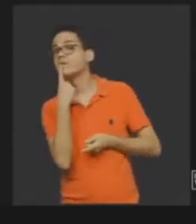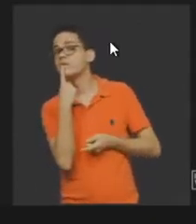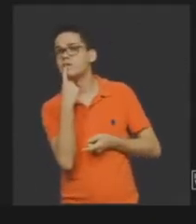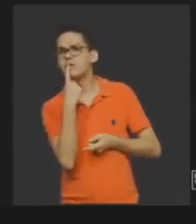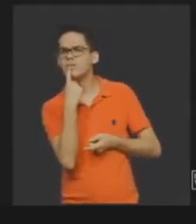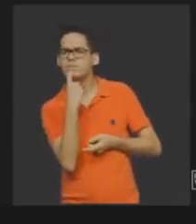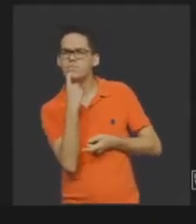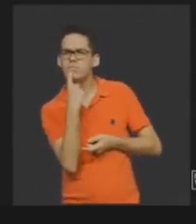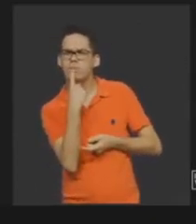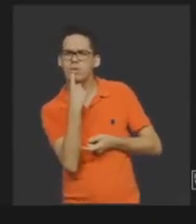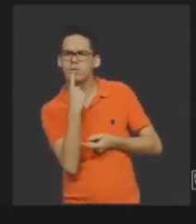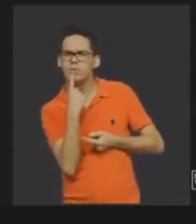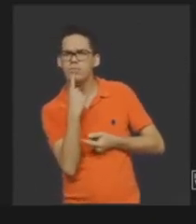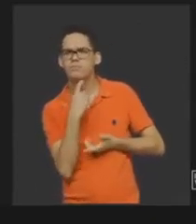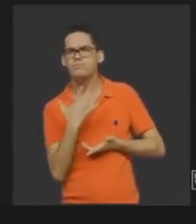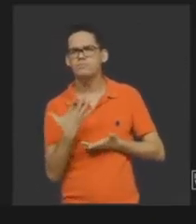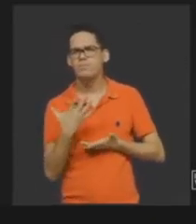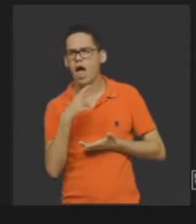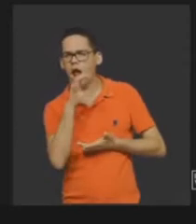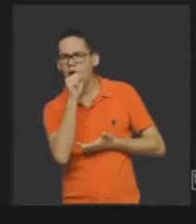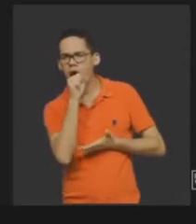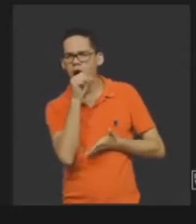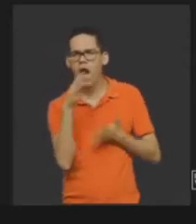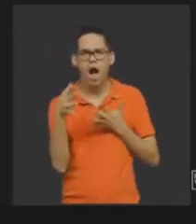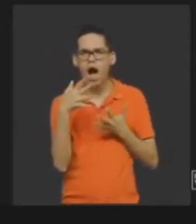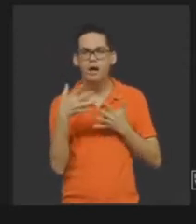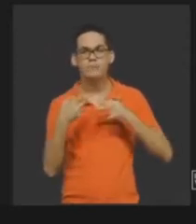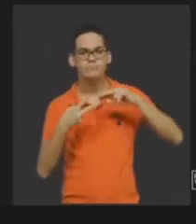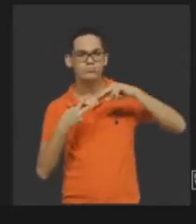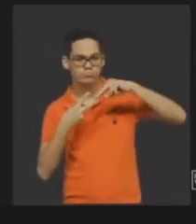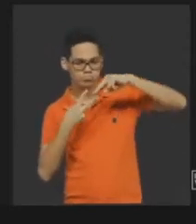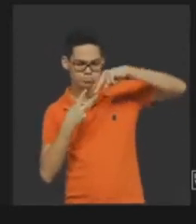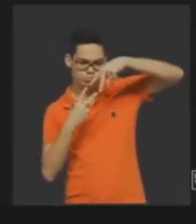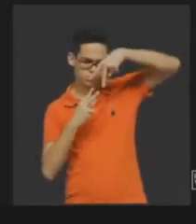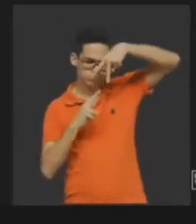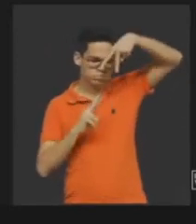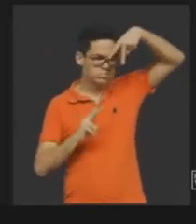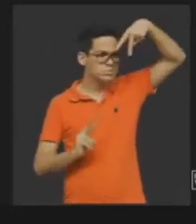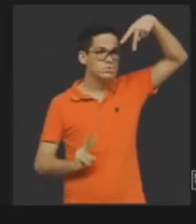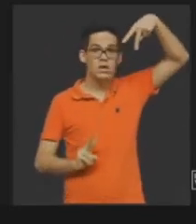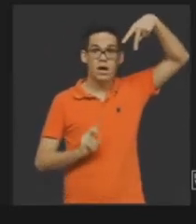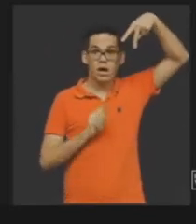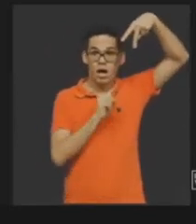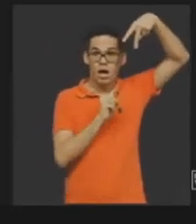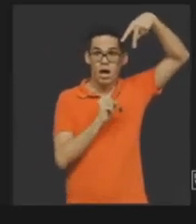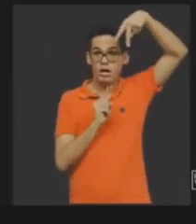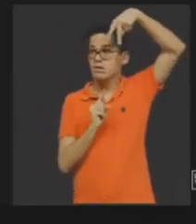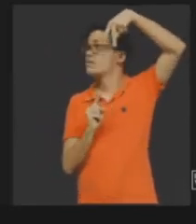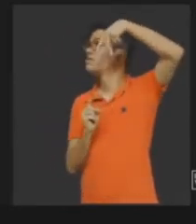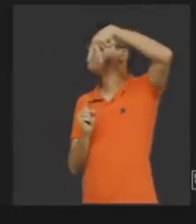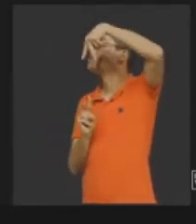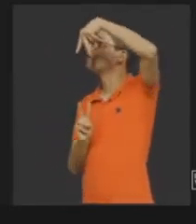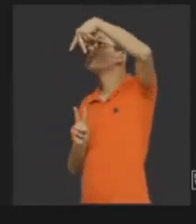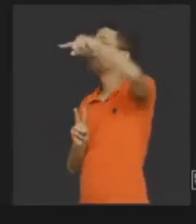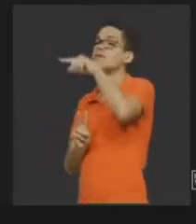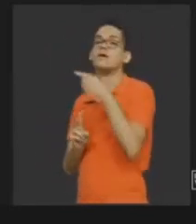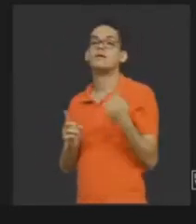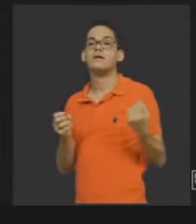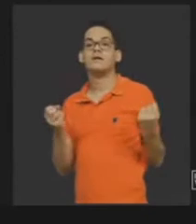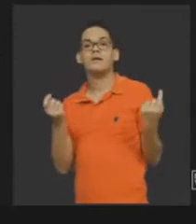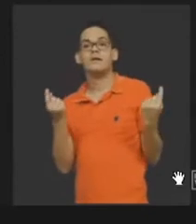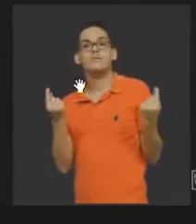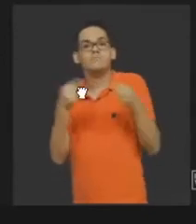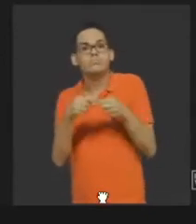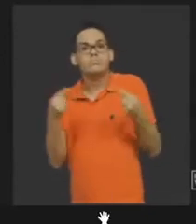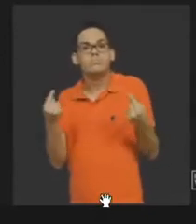meio avermelhada, né? Laranja escuro para vermelho. E repare que elas estão ligadas